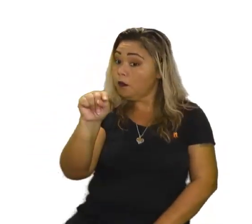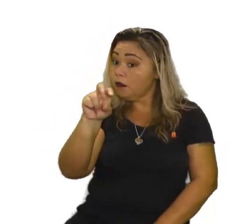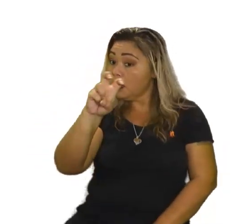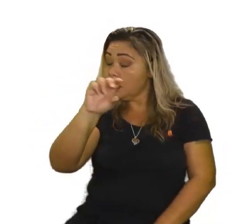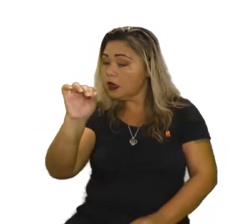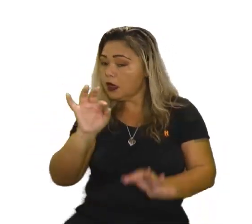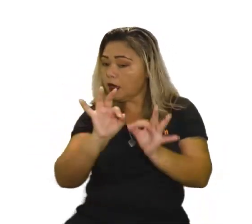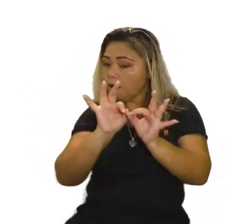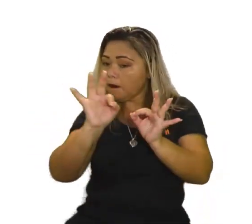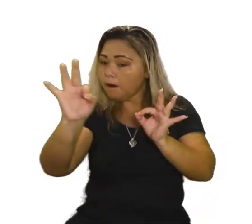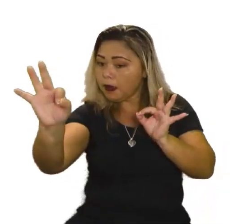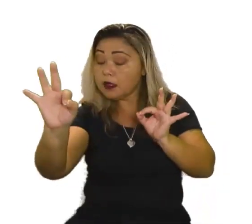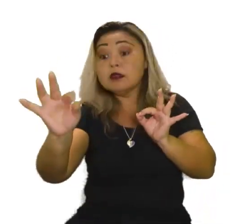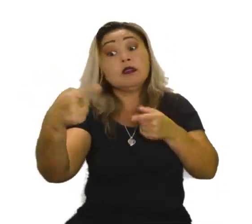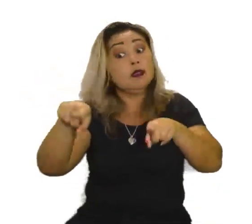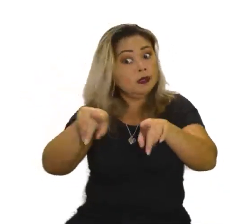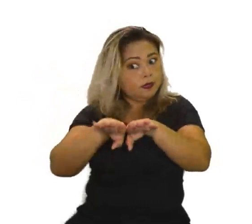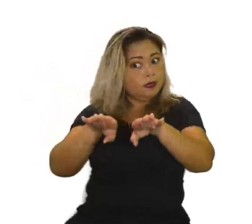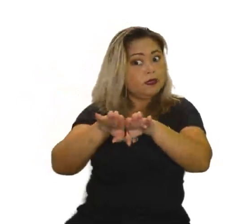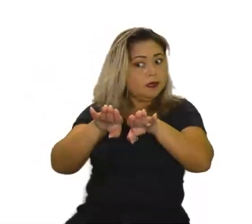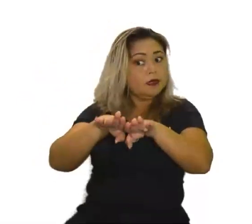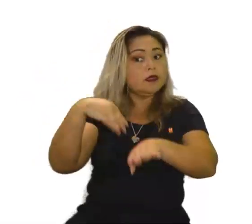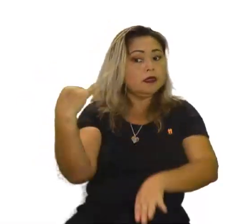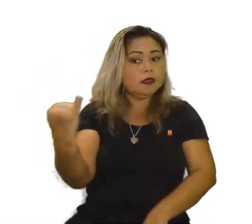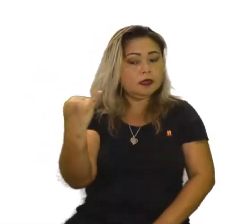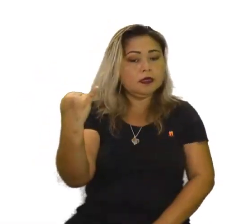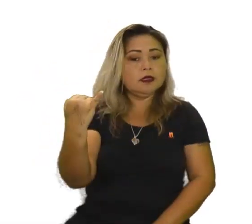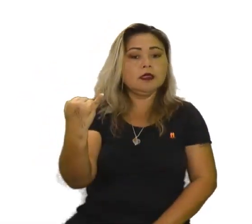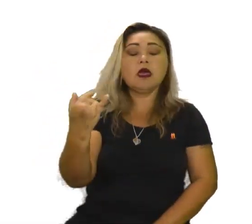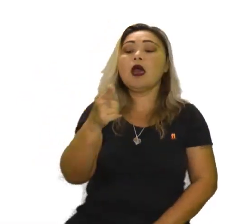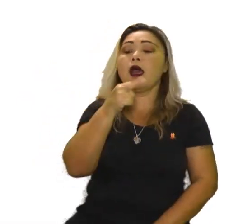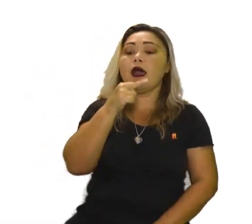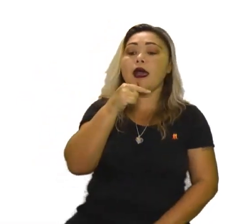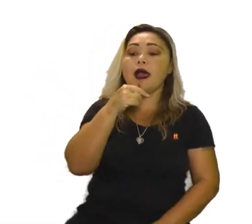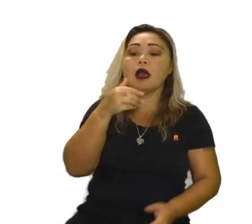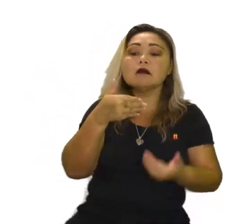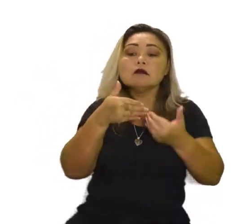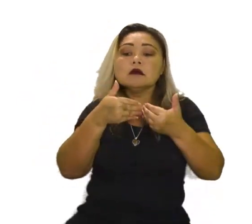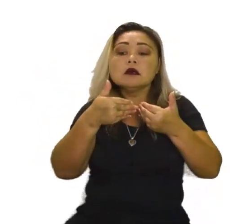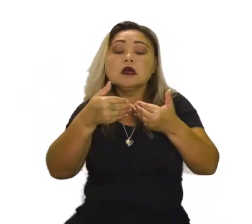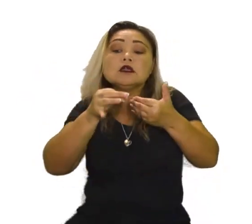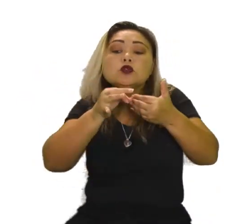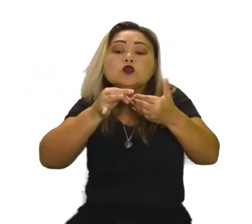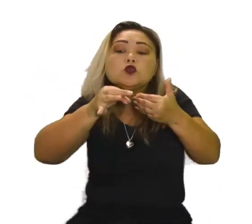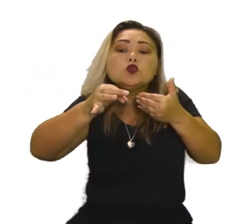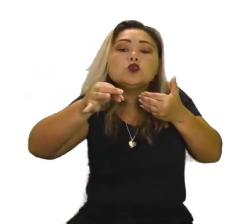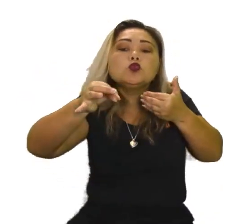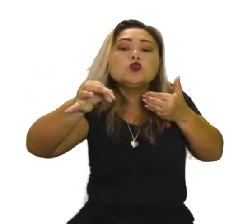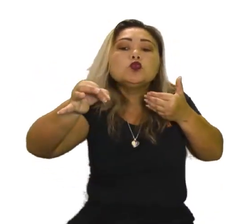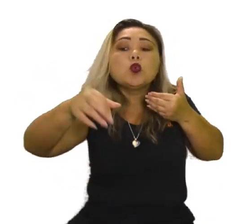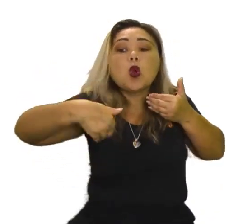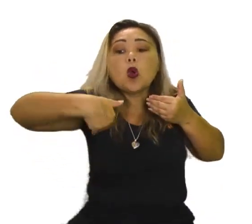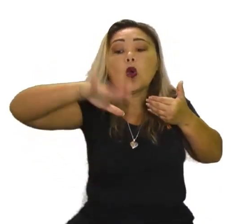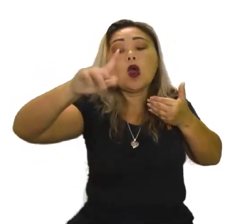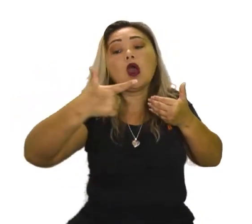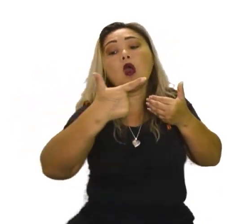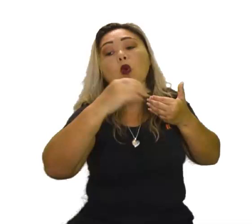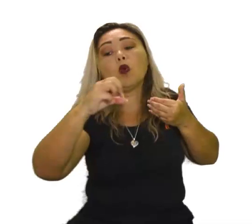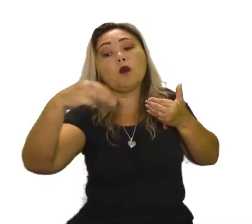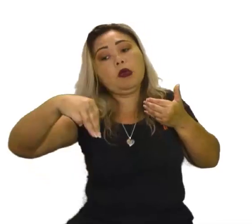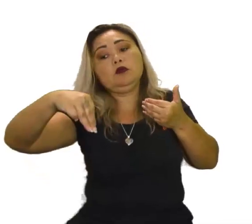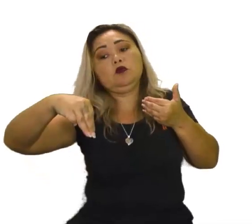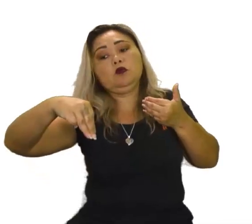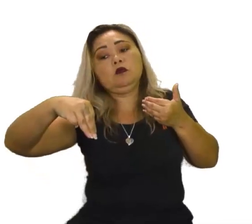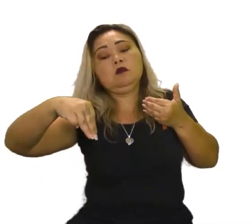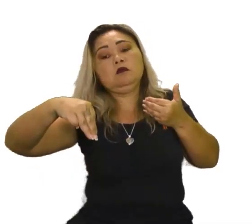Para isso também. Muito importante. A fonte de água não deve estar a uma distância superior a